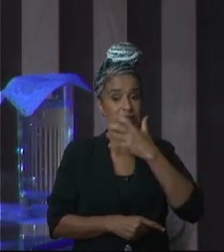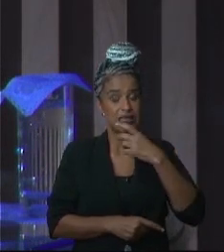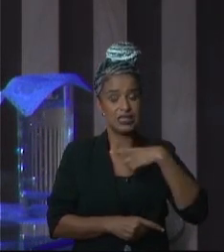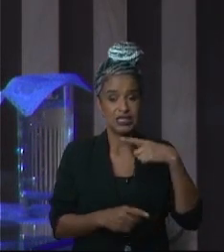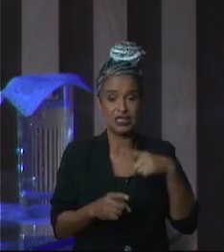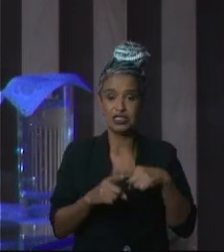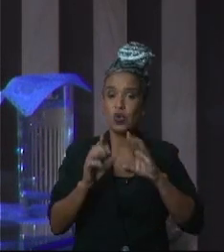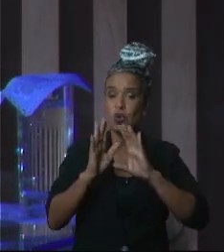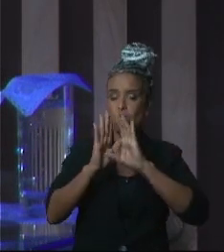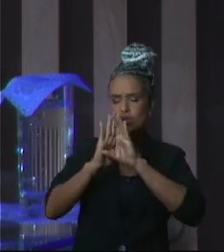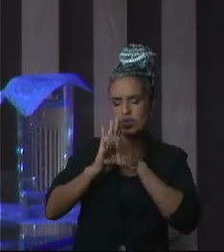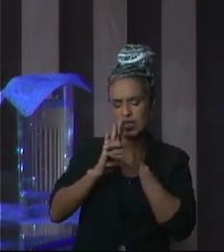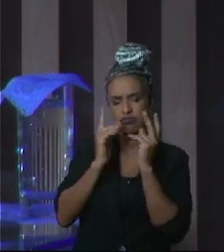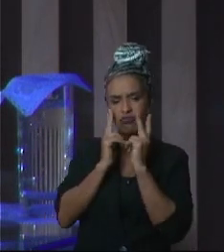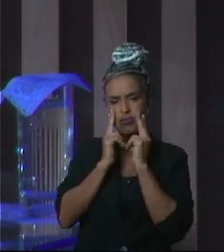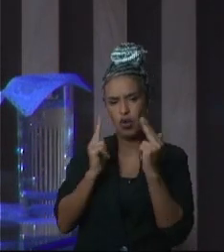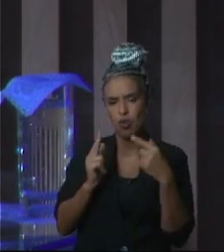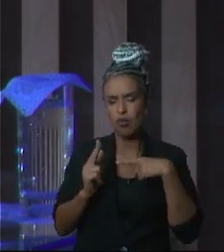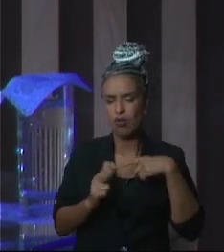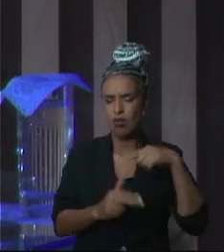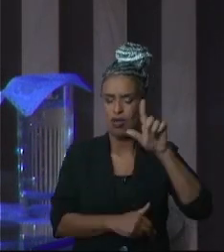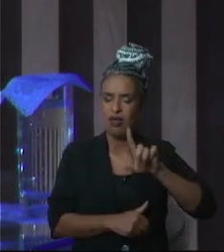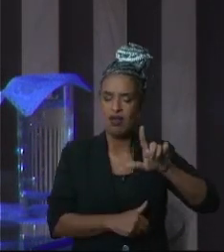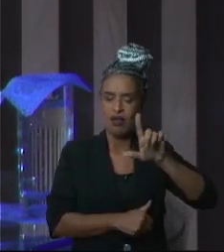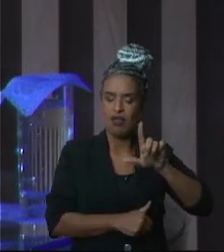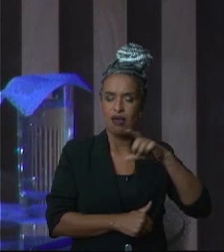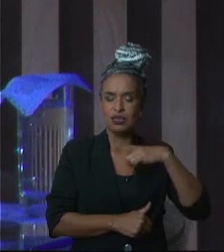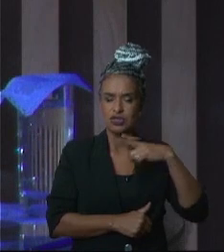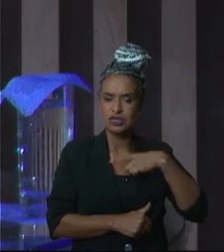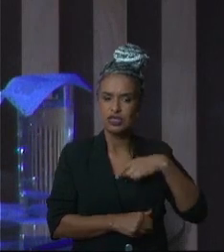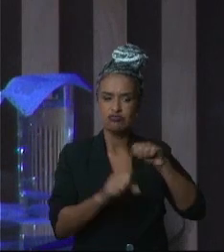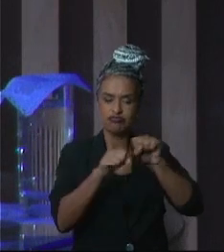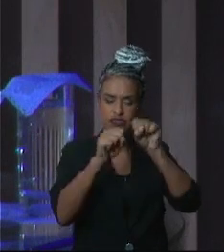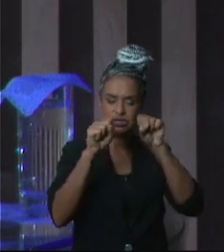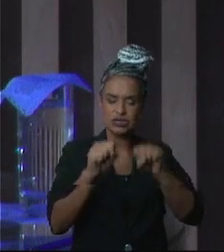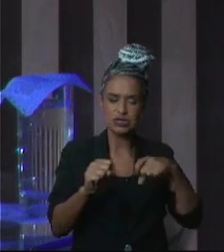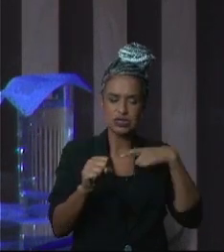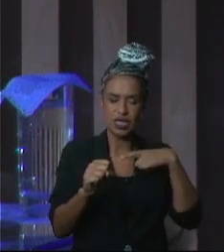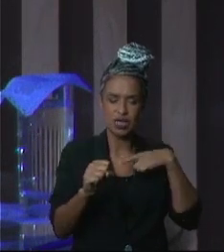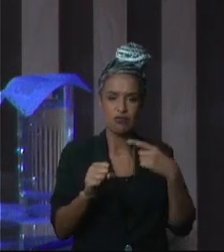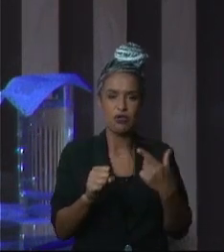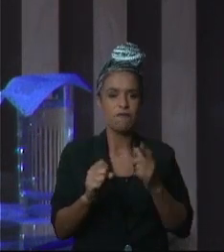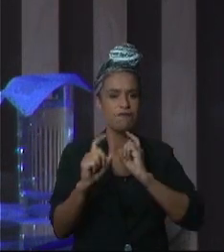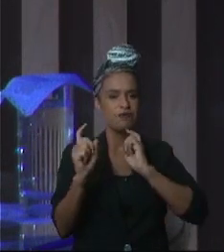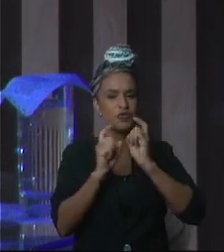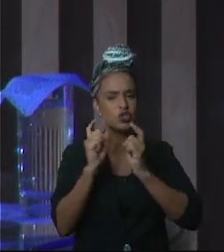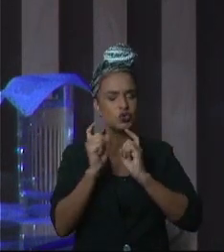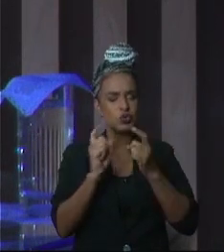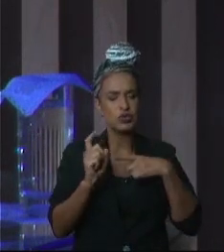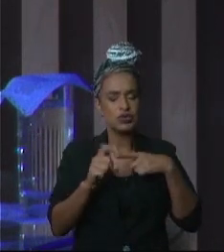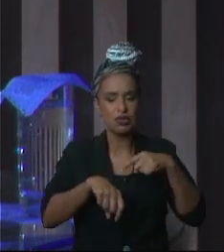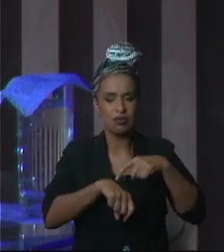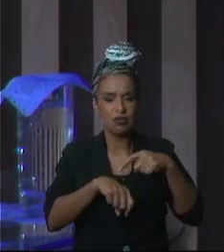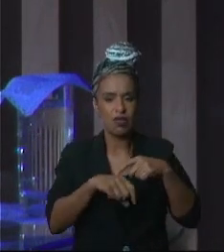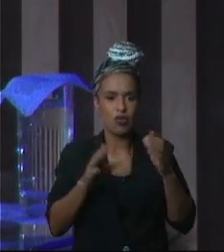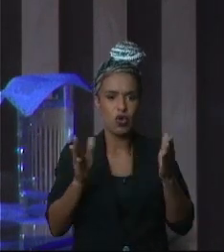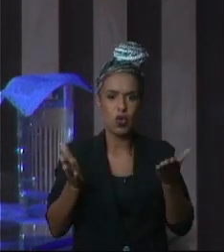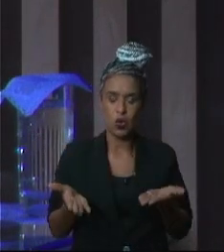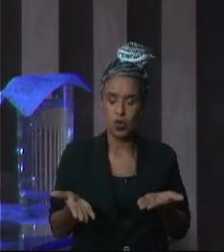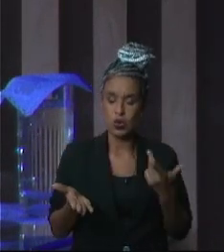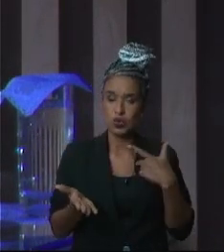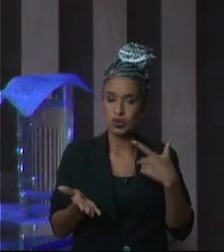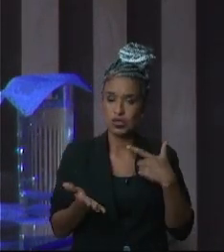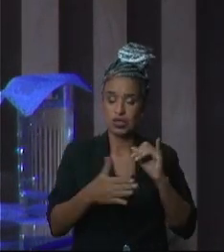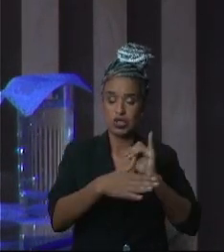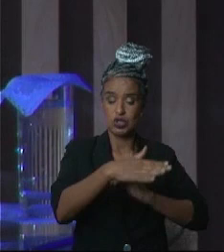sempre aparece e faz parte da lógica do sistema multilateral. Então, a grande discussão hoje é se as instituições